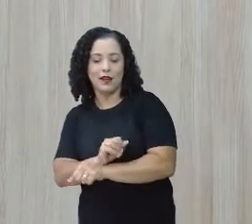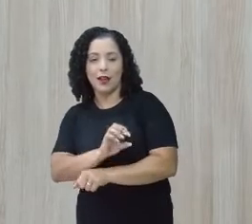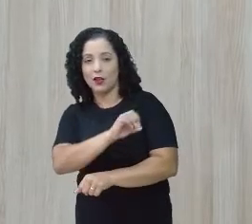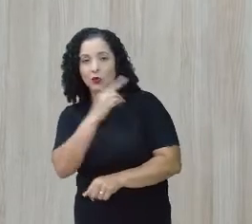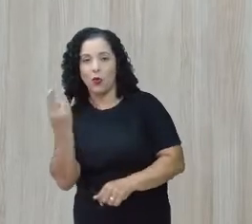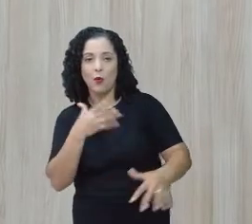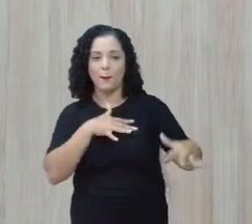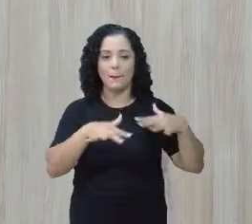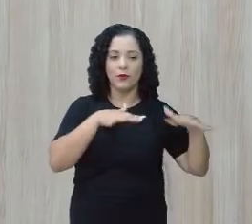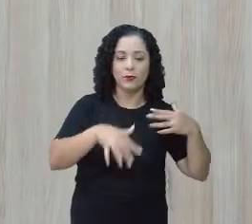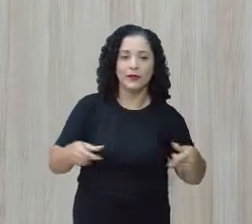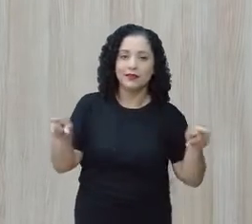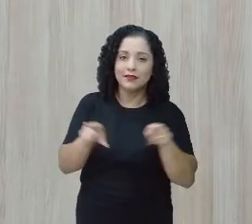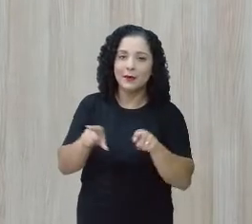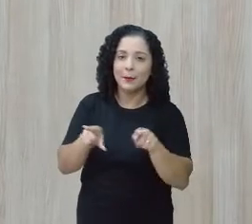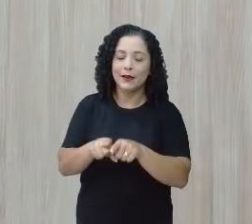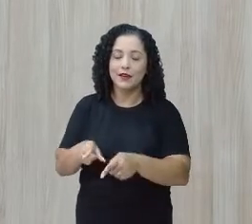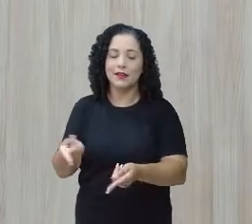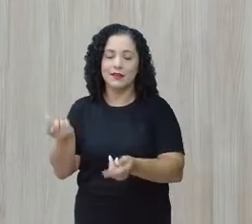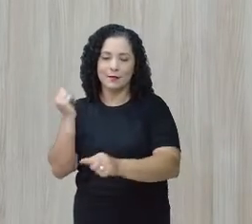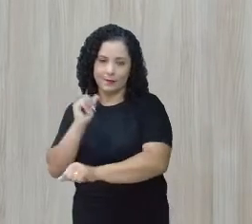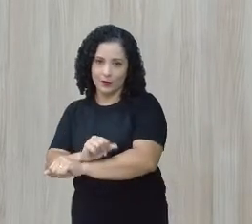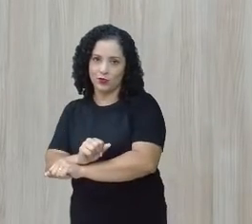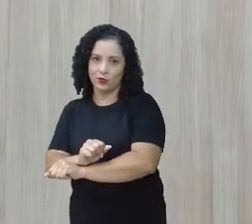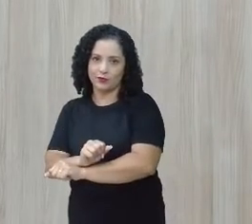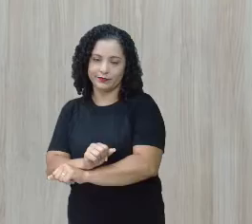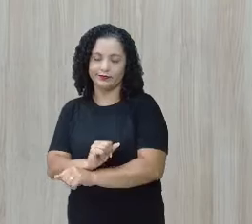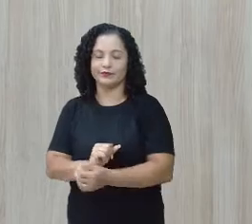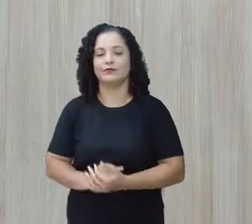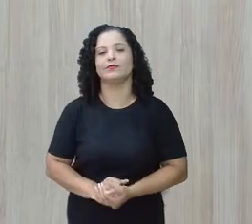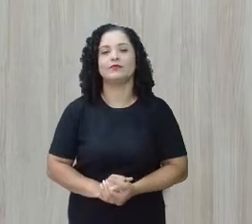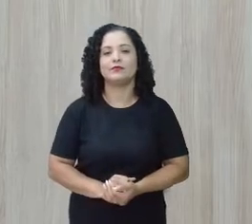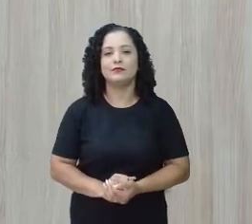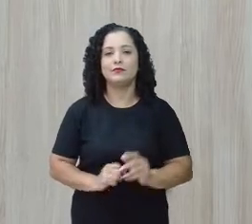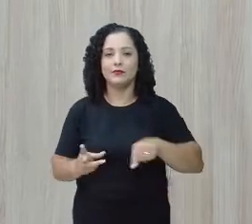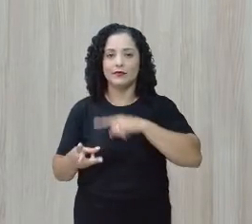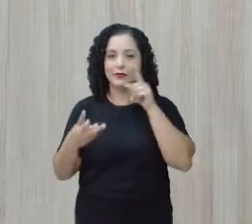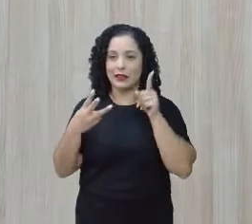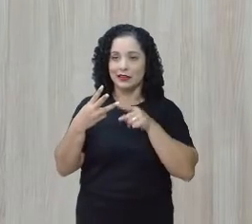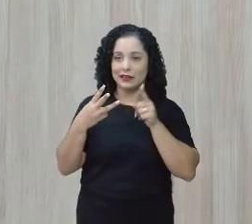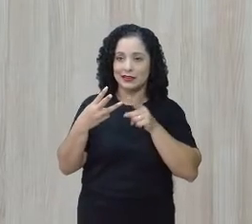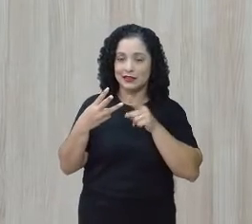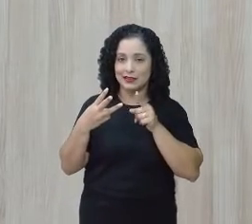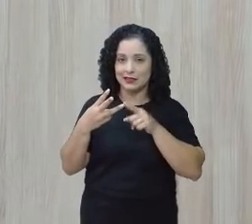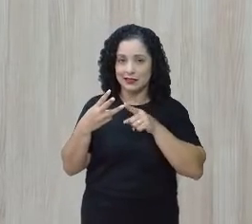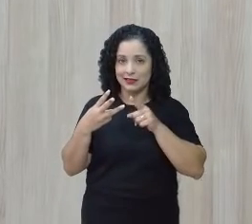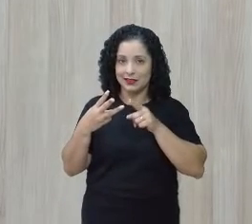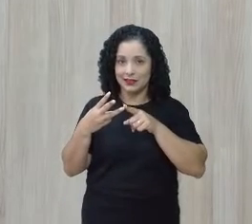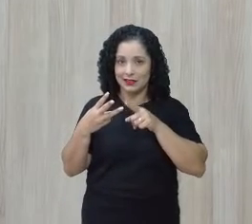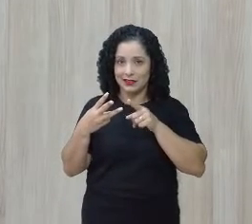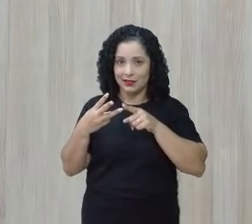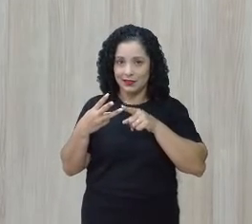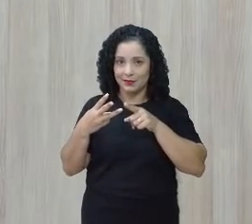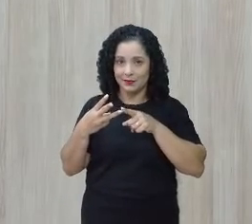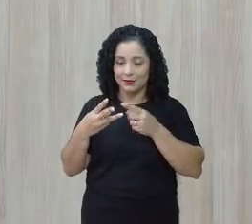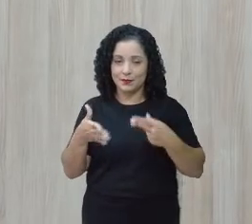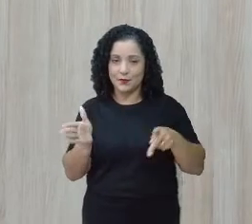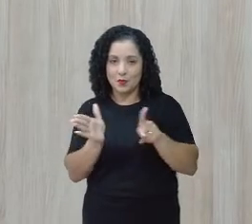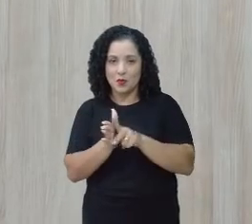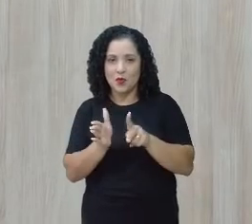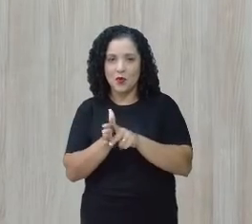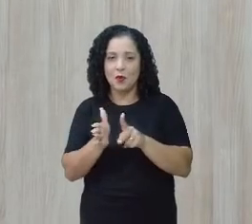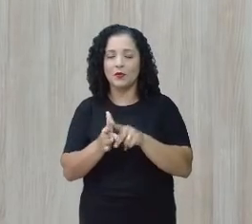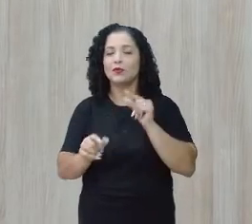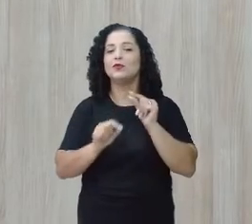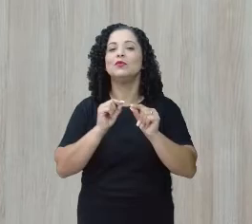C, movimento e repouso ao mesmo tempo. Depois nós tivemos a questão